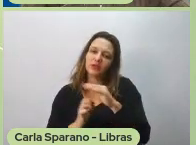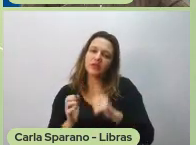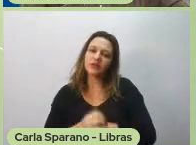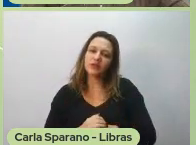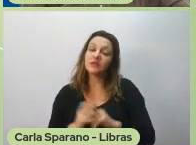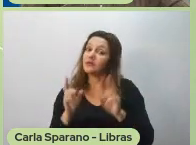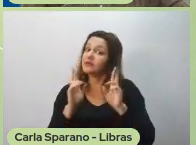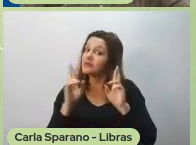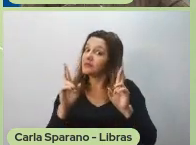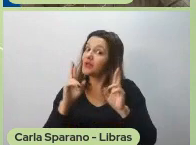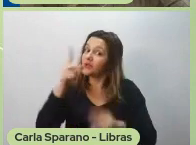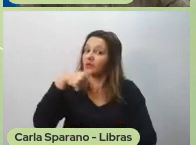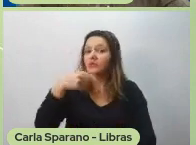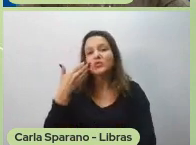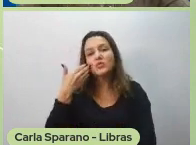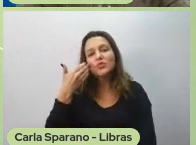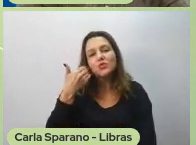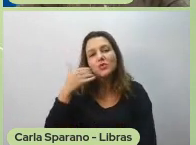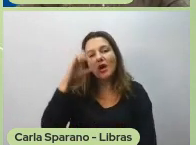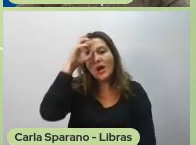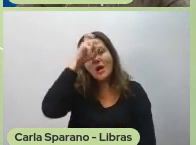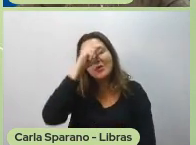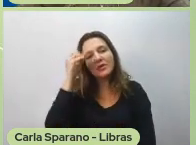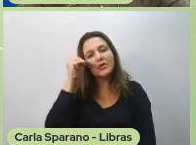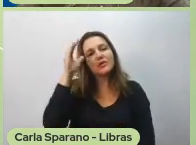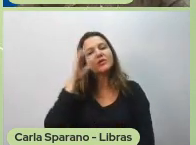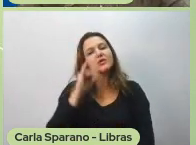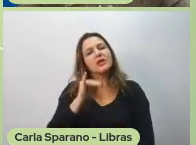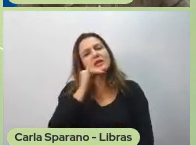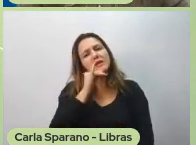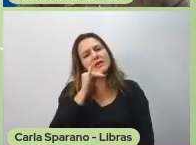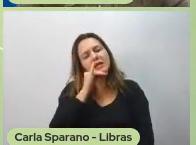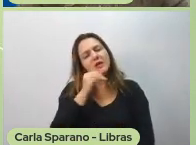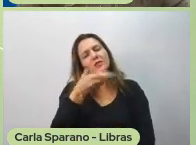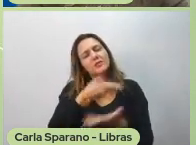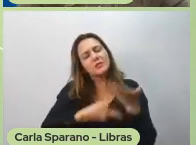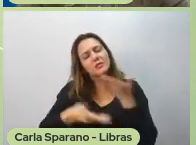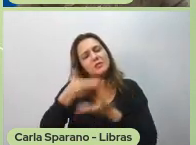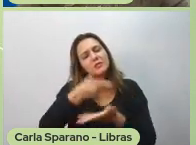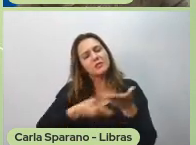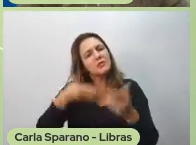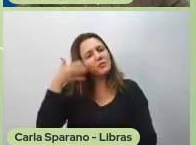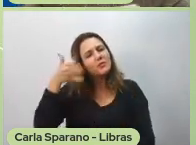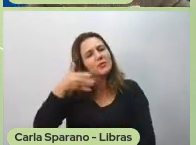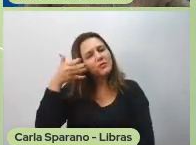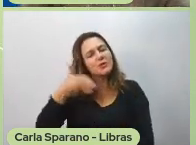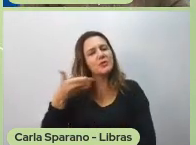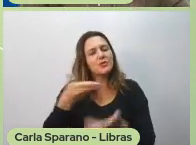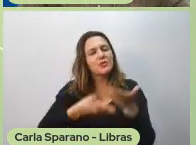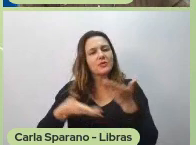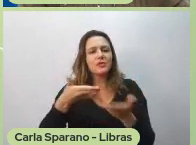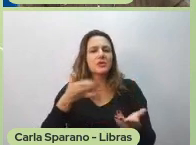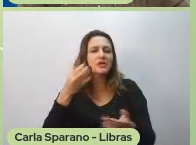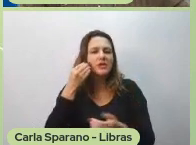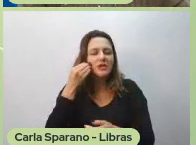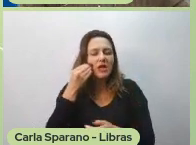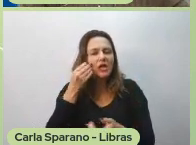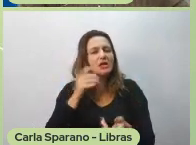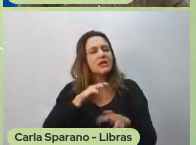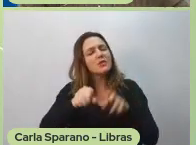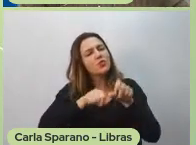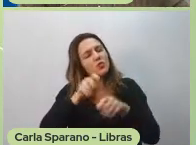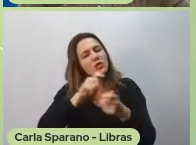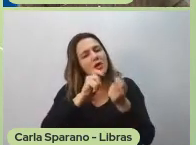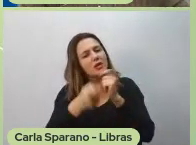Espero que tenham aprendido com esses exemplos que a gente falou, que a gente compartilhou, para buscar adaptar nas suas organizações.